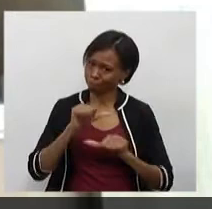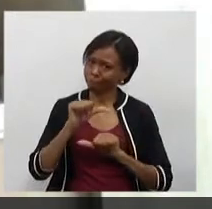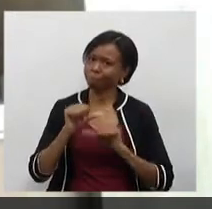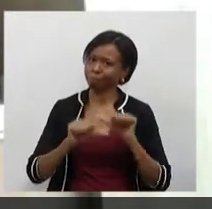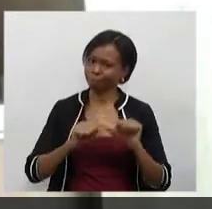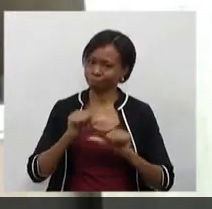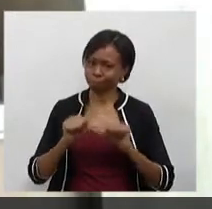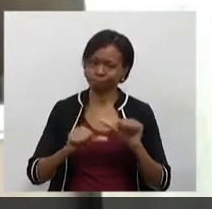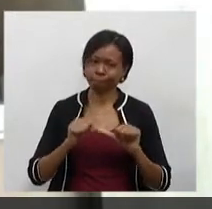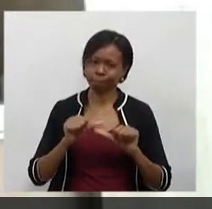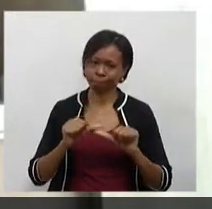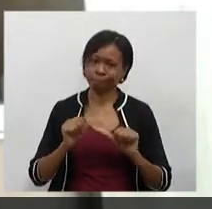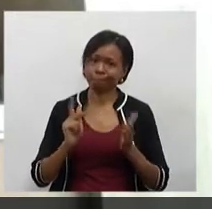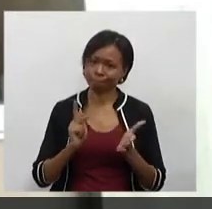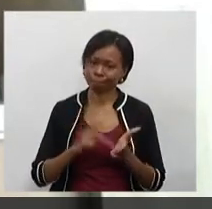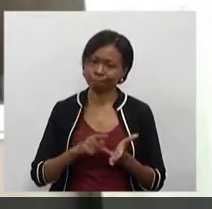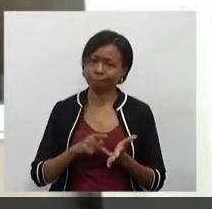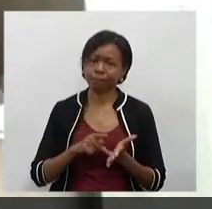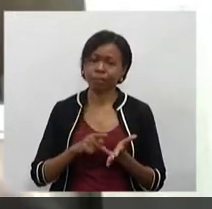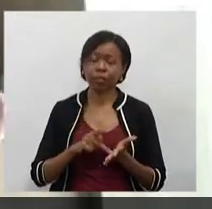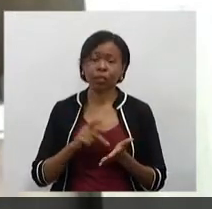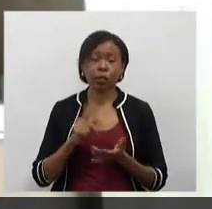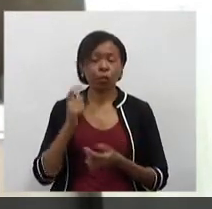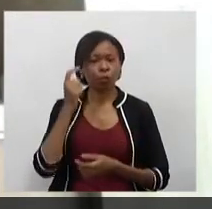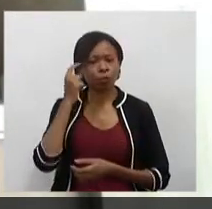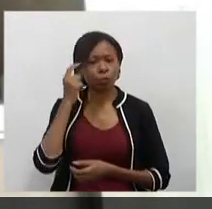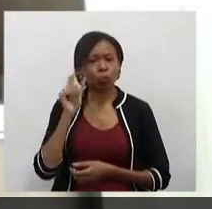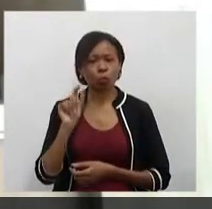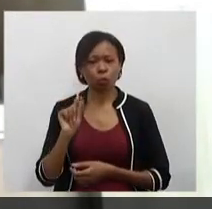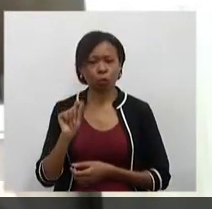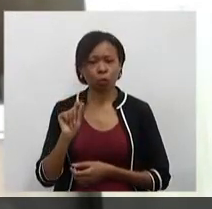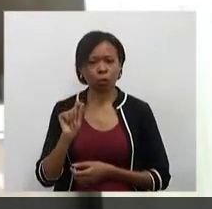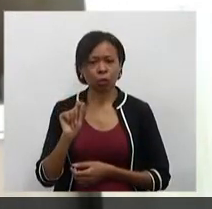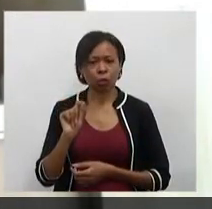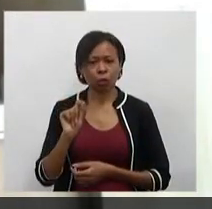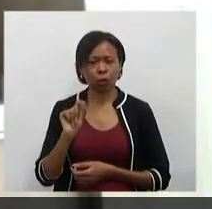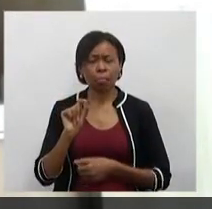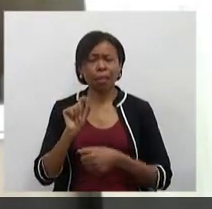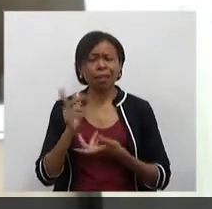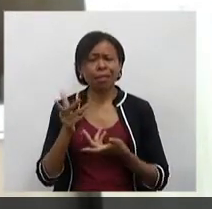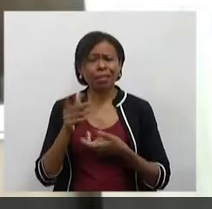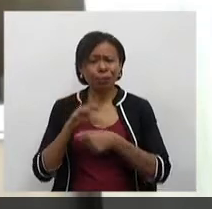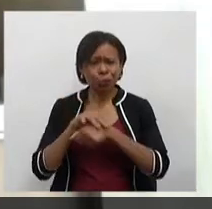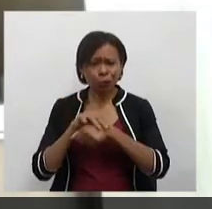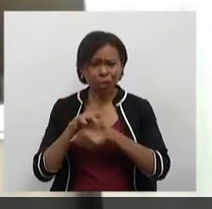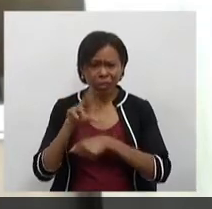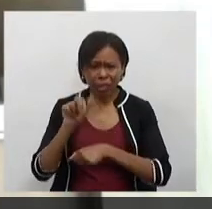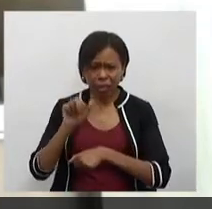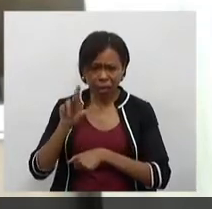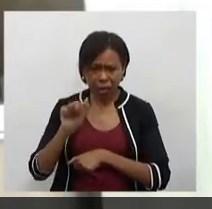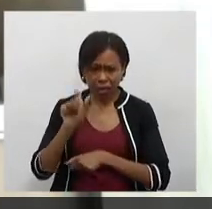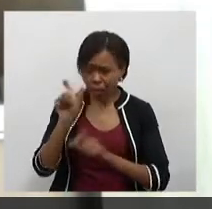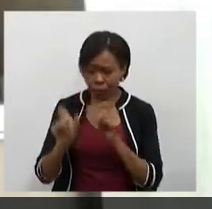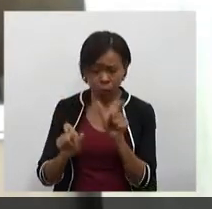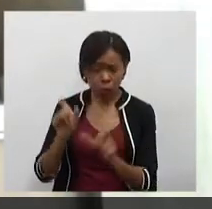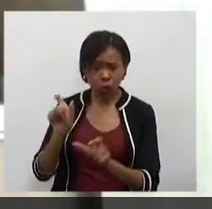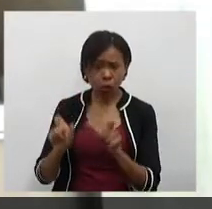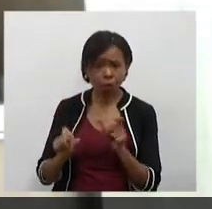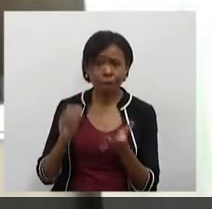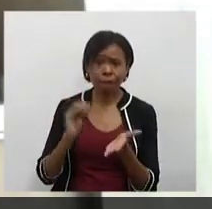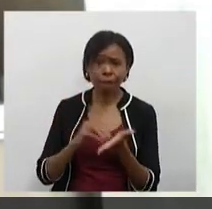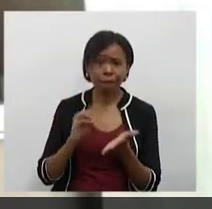e a gente pensar que os pacientes com doenças raras, muitos não estão tendo tratamento